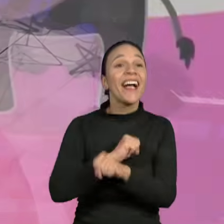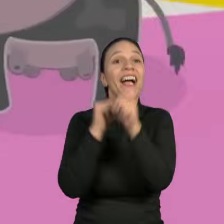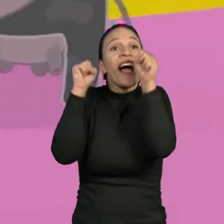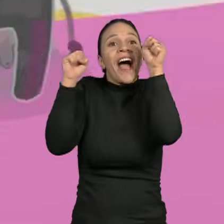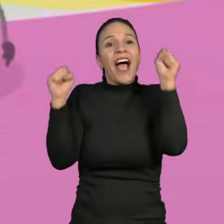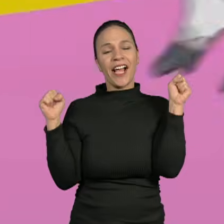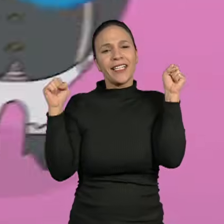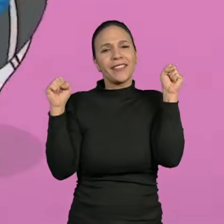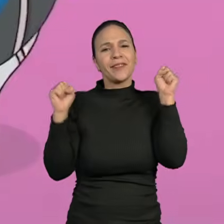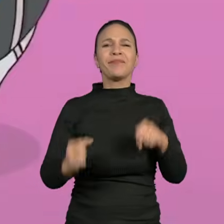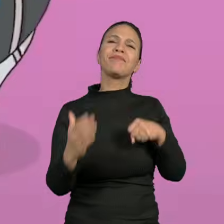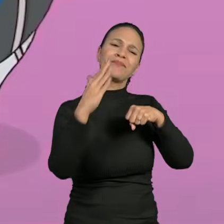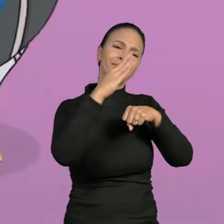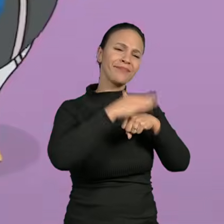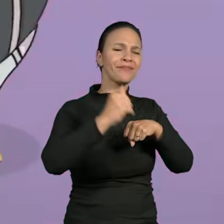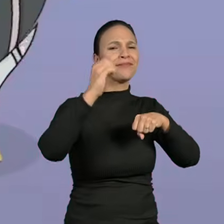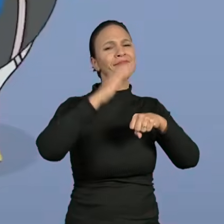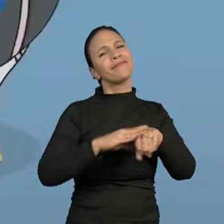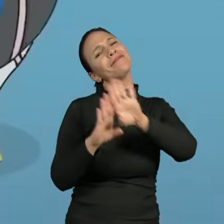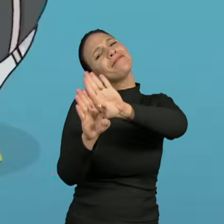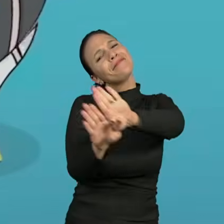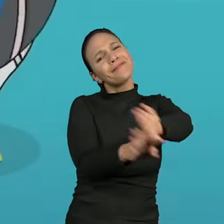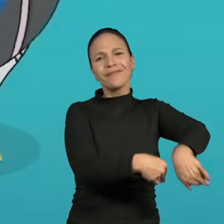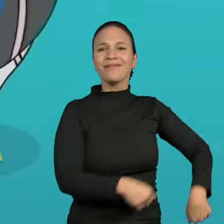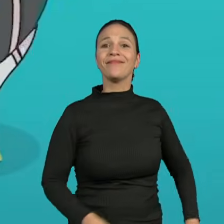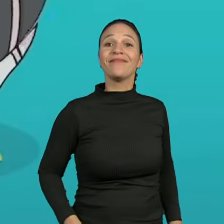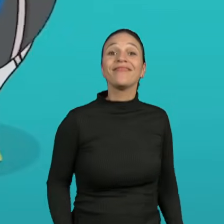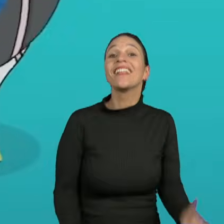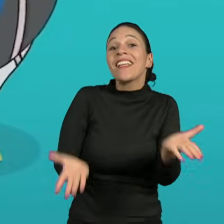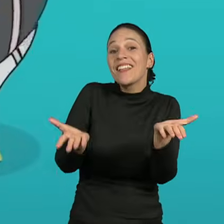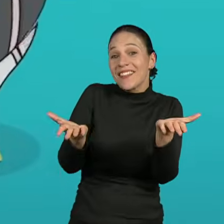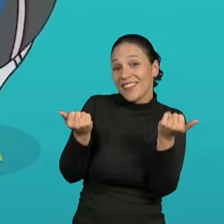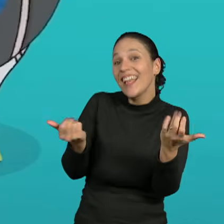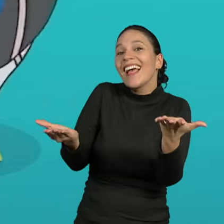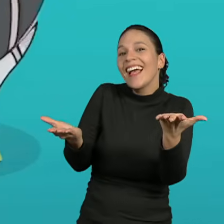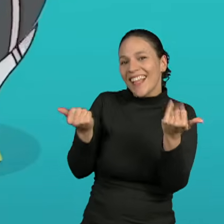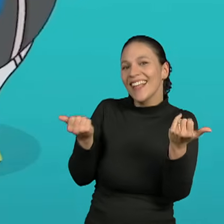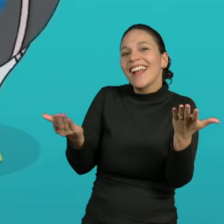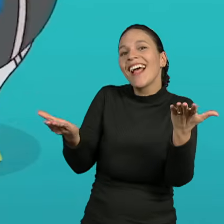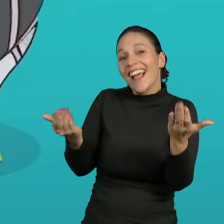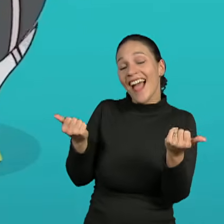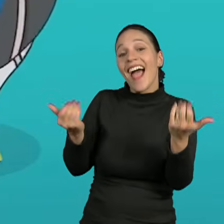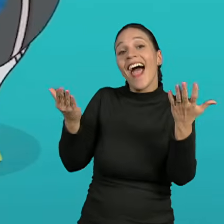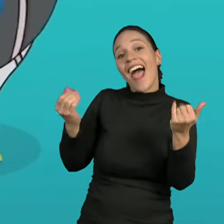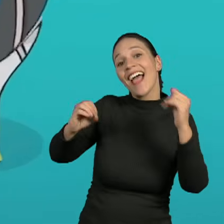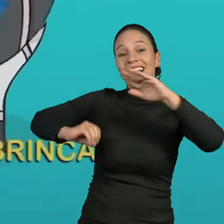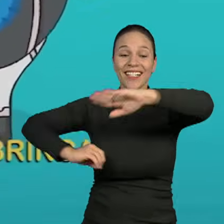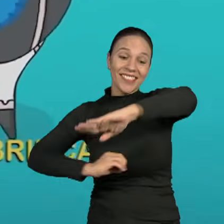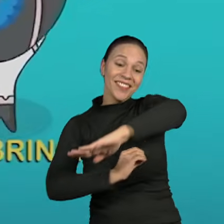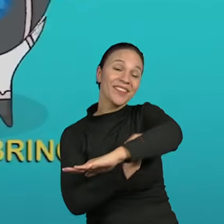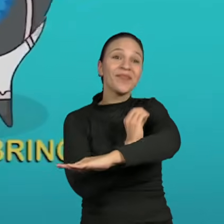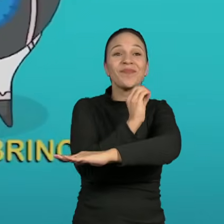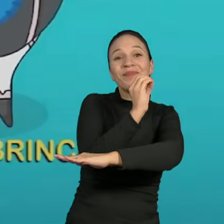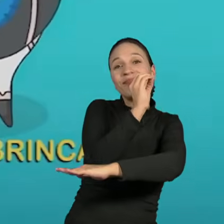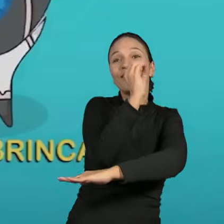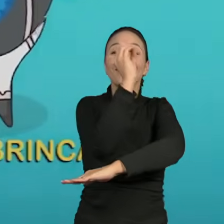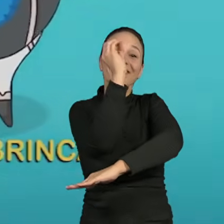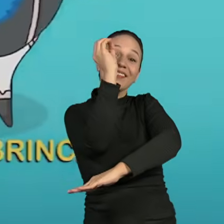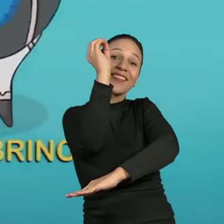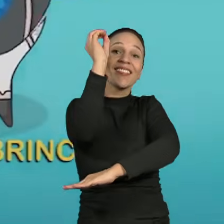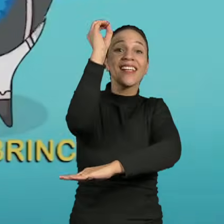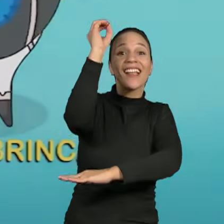é manhã, deixa de mãe e vem pra cá, que o